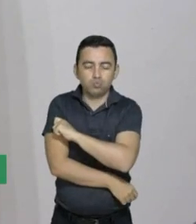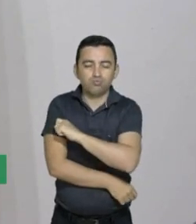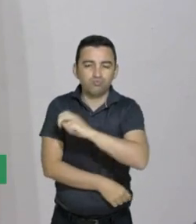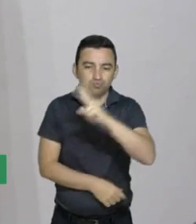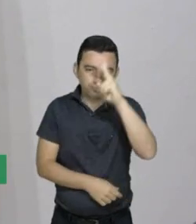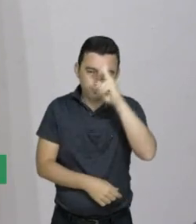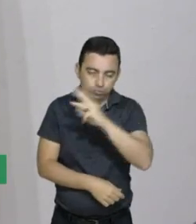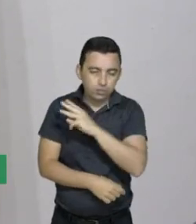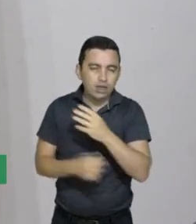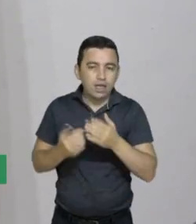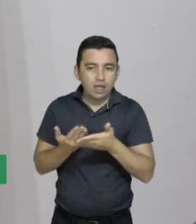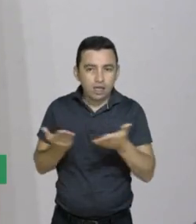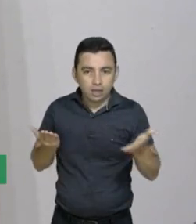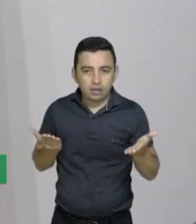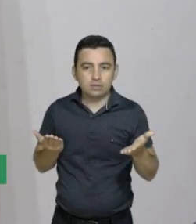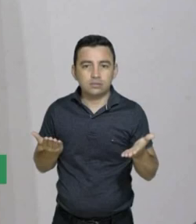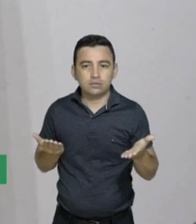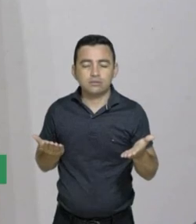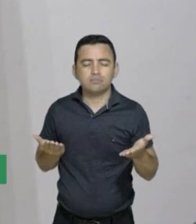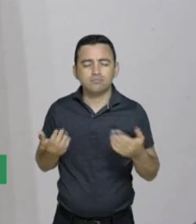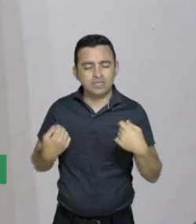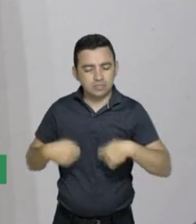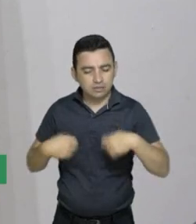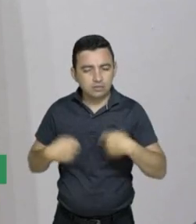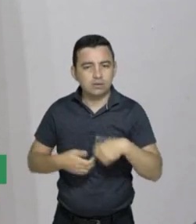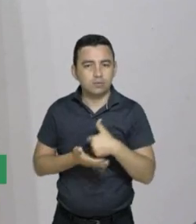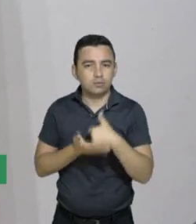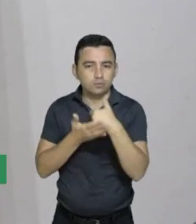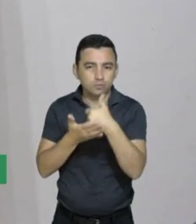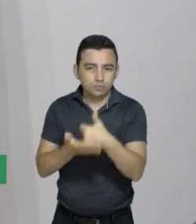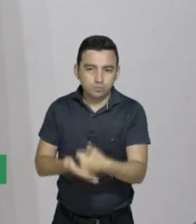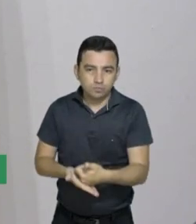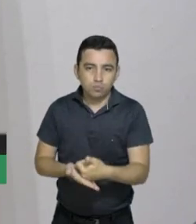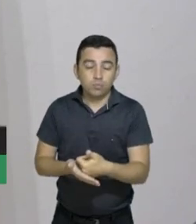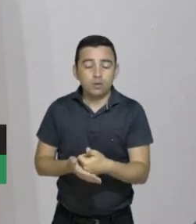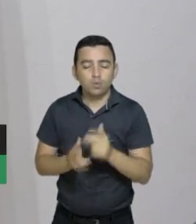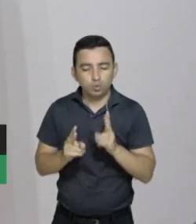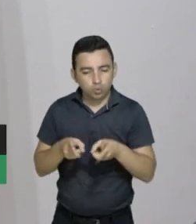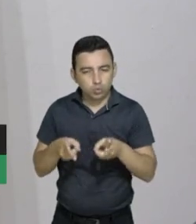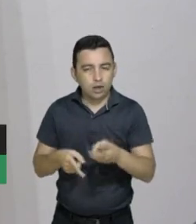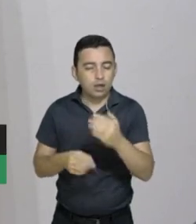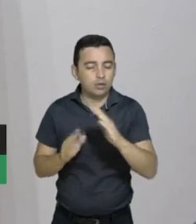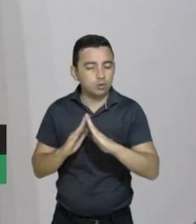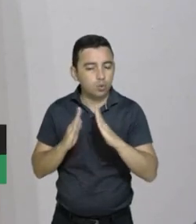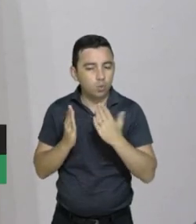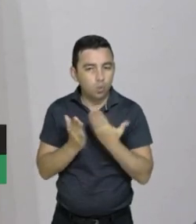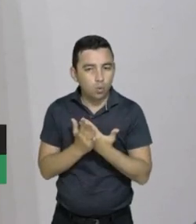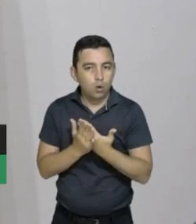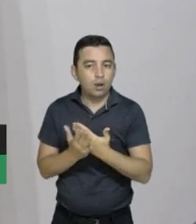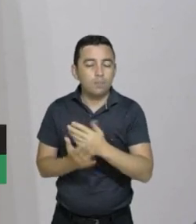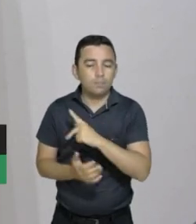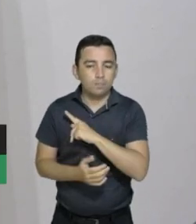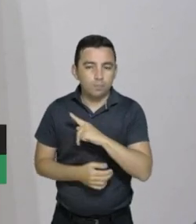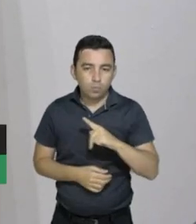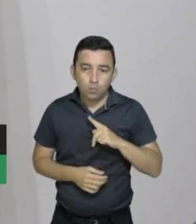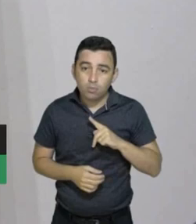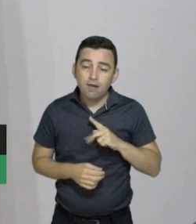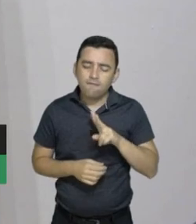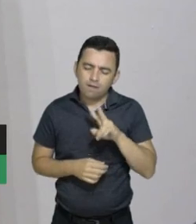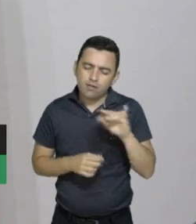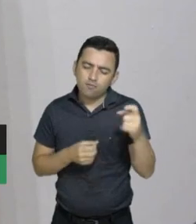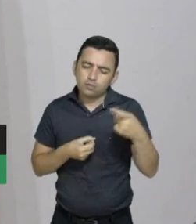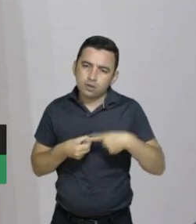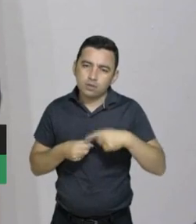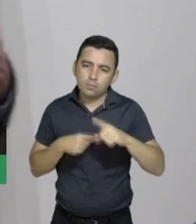preciso dessa ajuda para que possam estar na escola pública isso vai voltar a medida que o governador